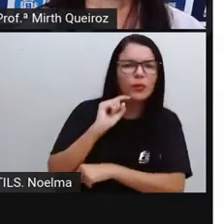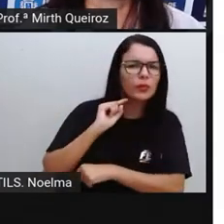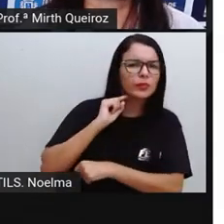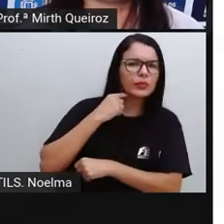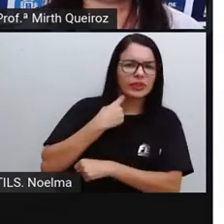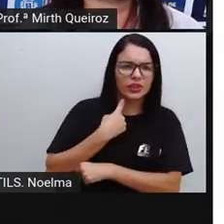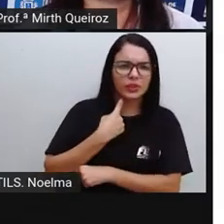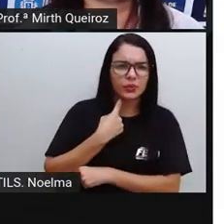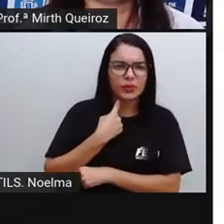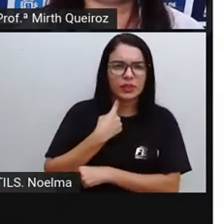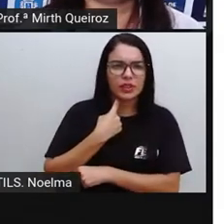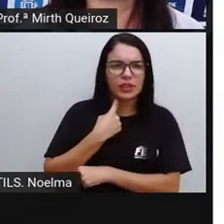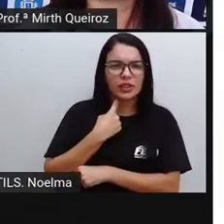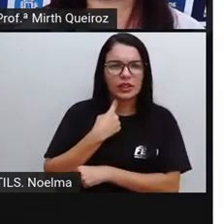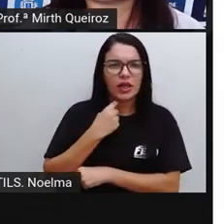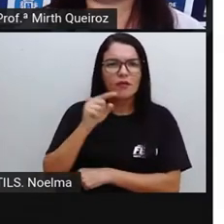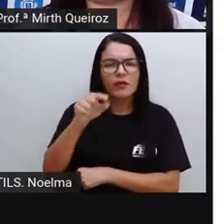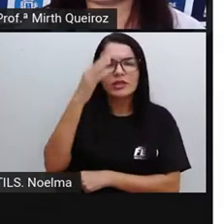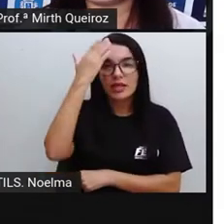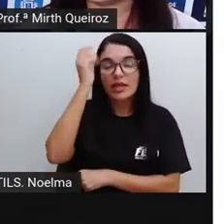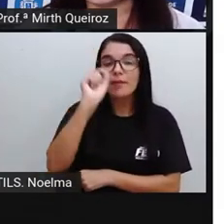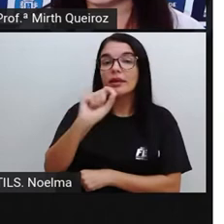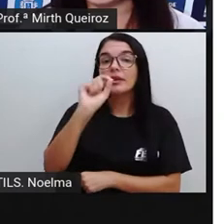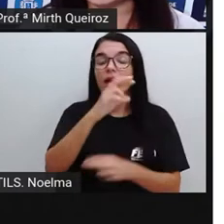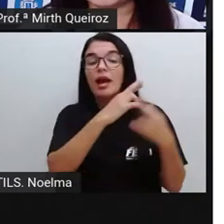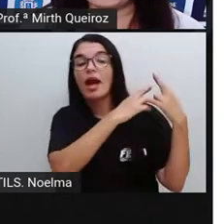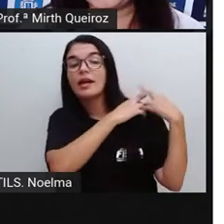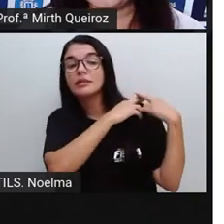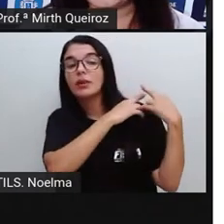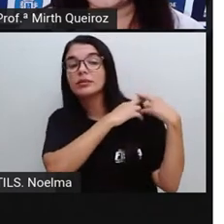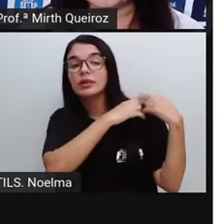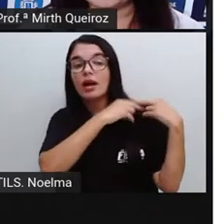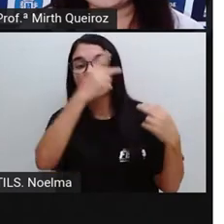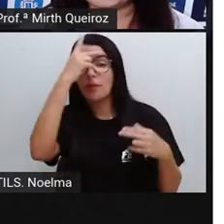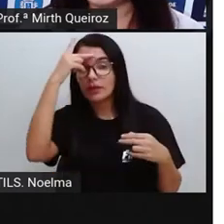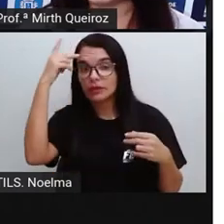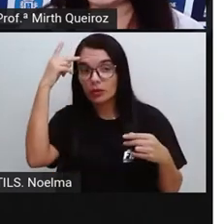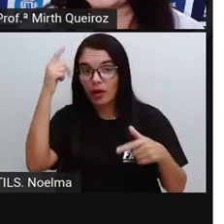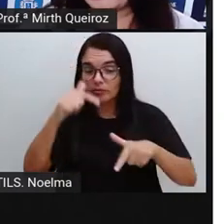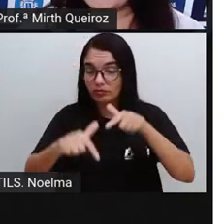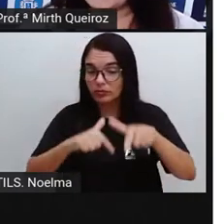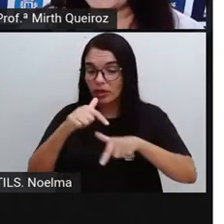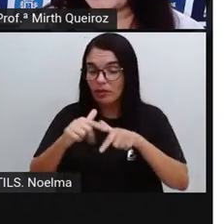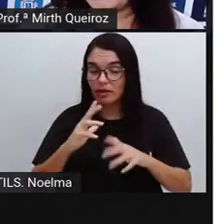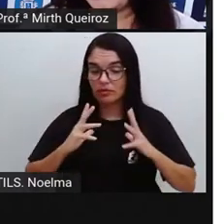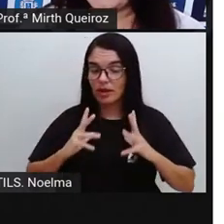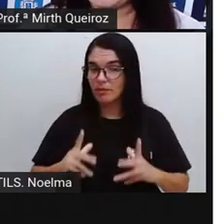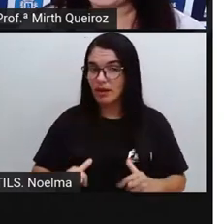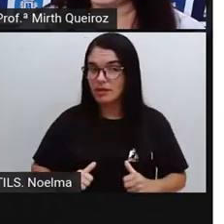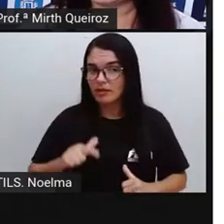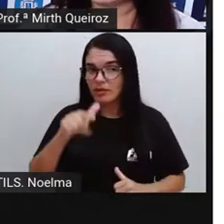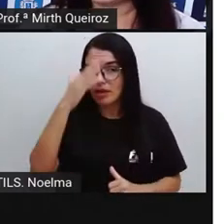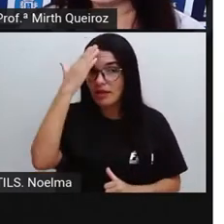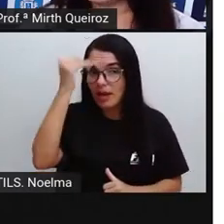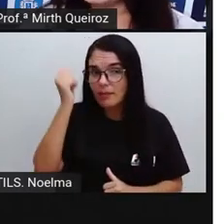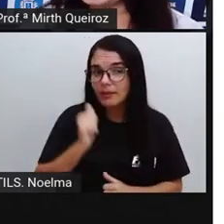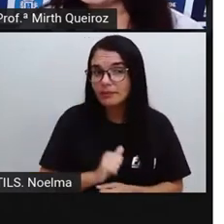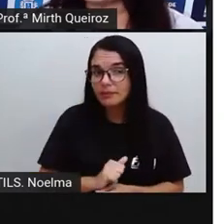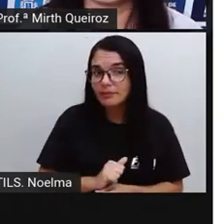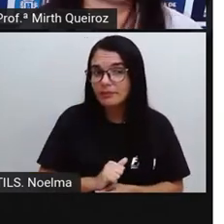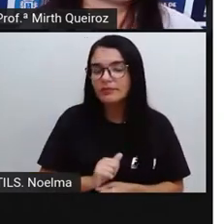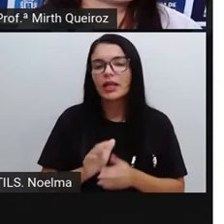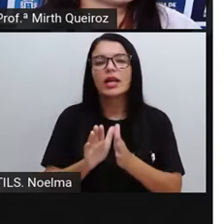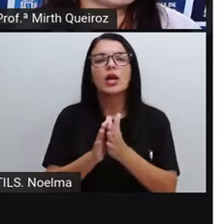Você sabe quem é o responsável pela prestação desses serviços? Vocês sabem? Quando vocês estão